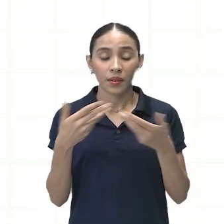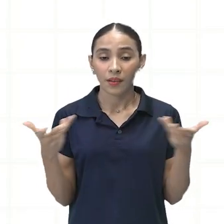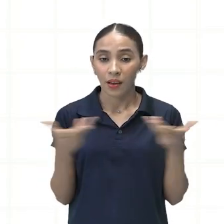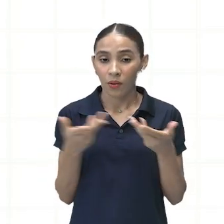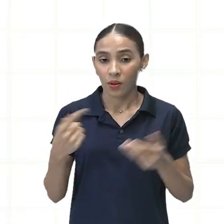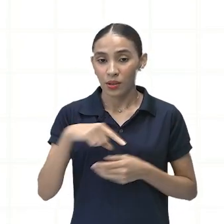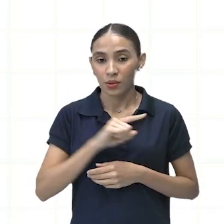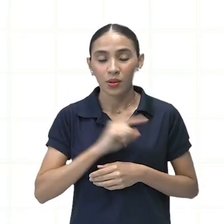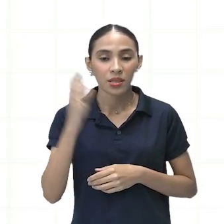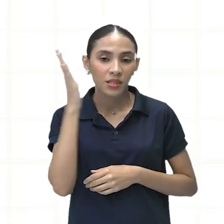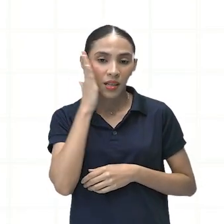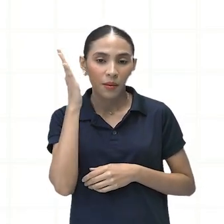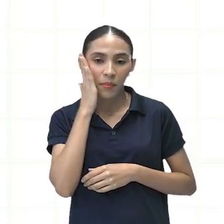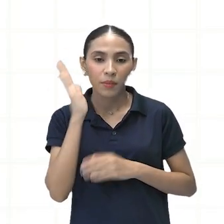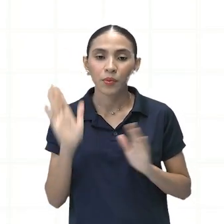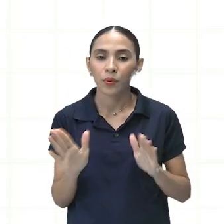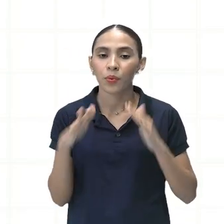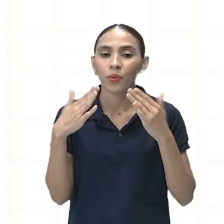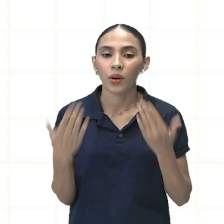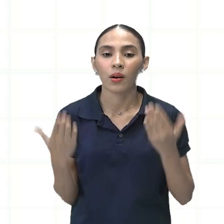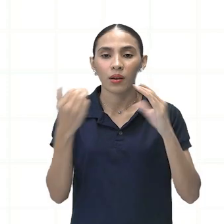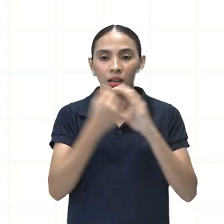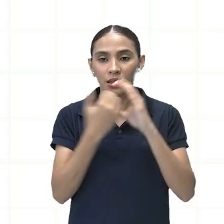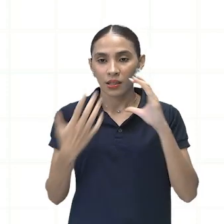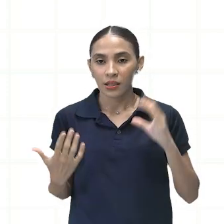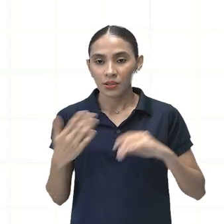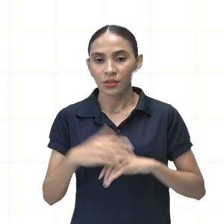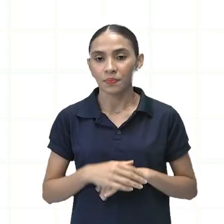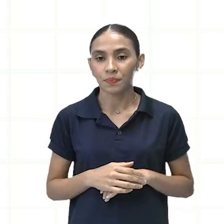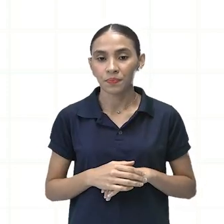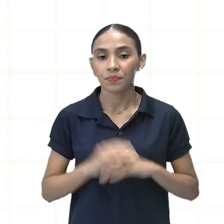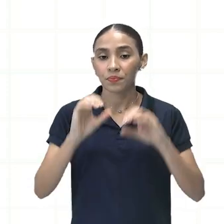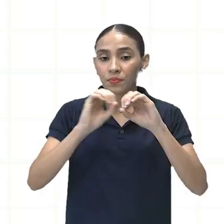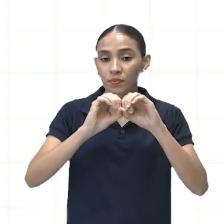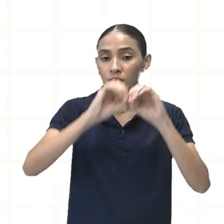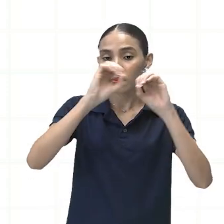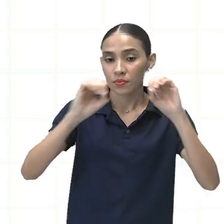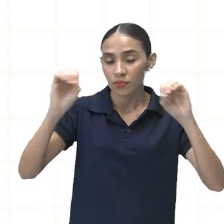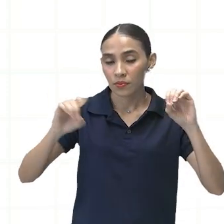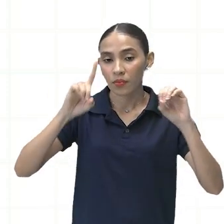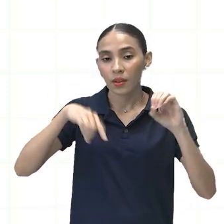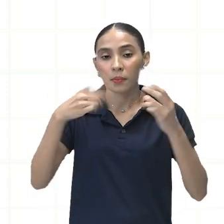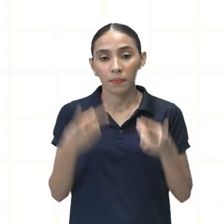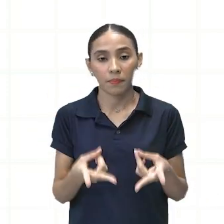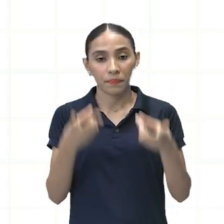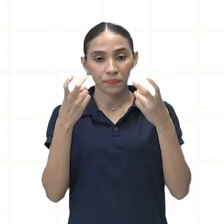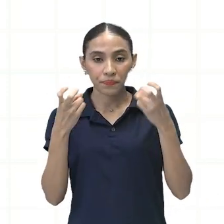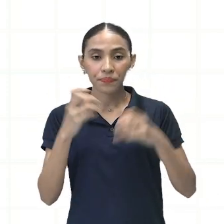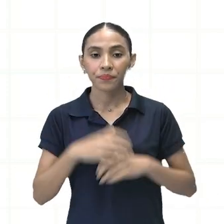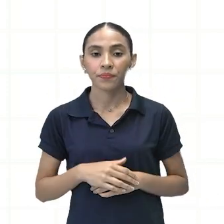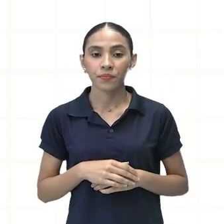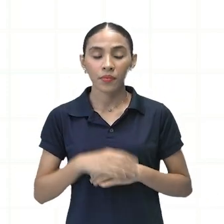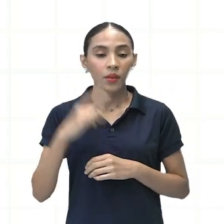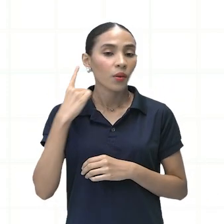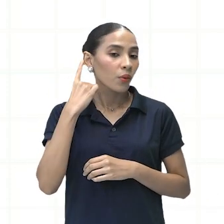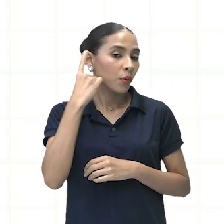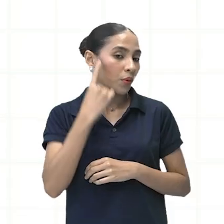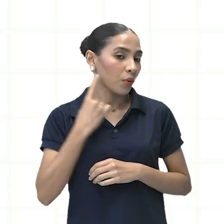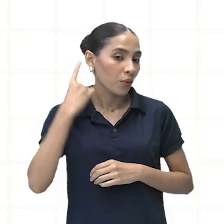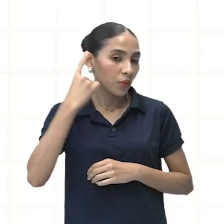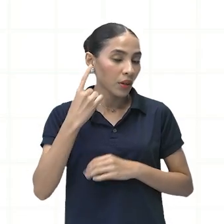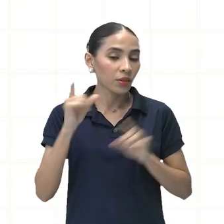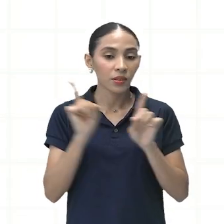nós sabemos, então, quais são as características das ondas que são perceptíveis ao nosso ouvido